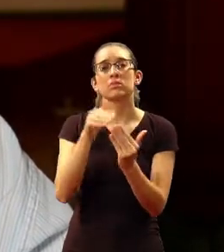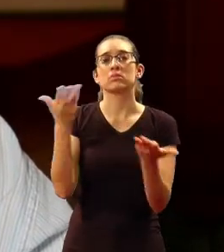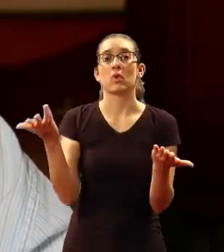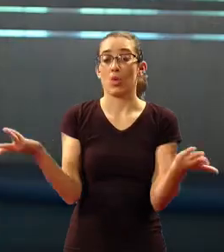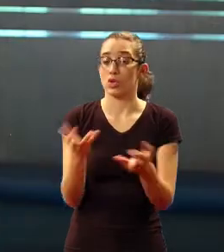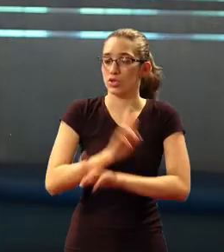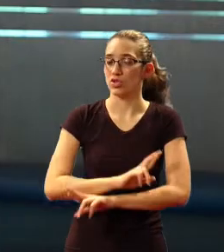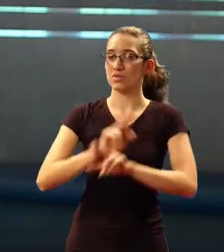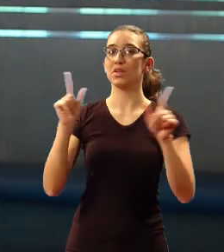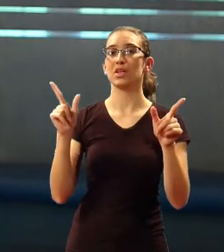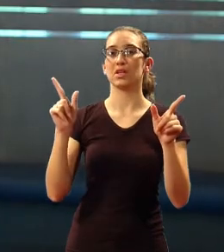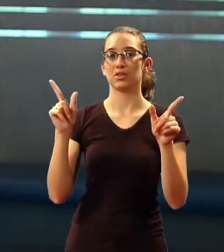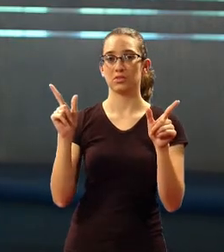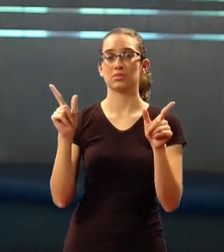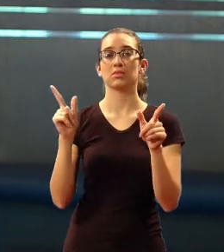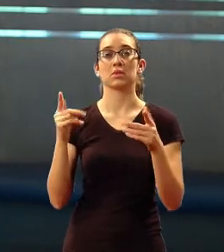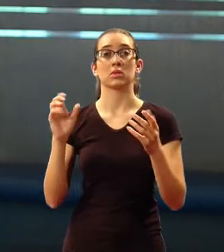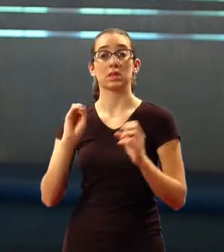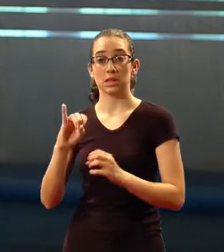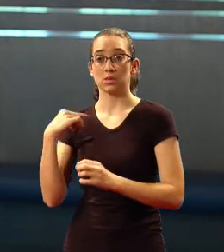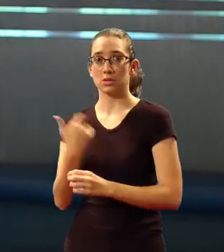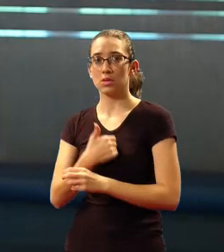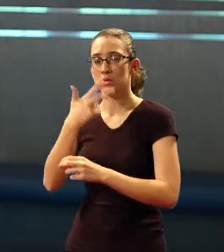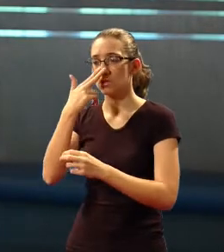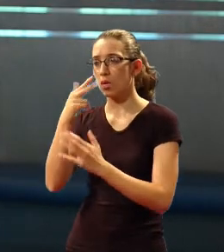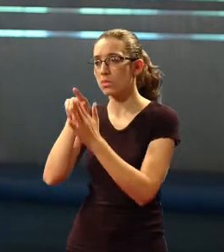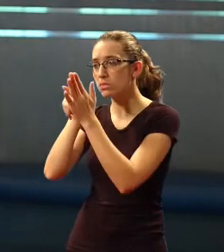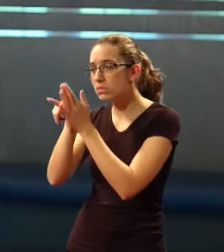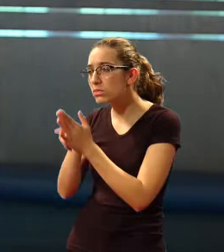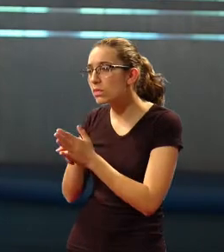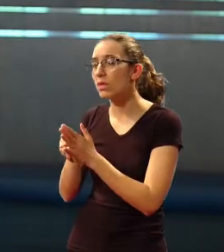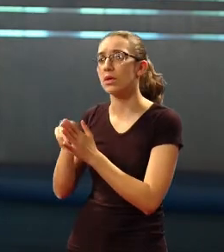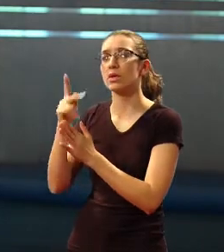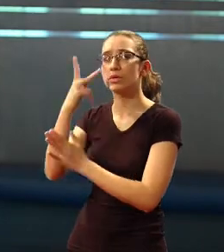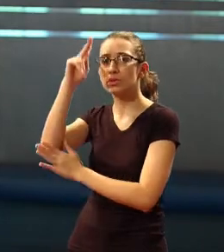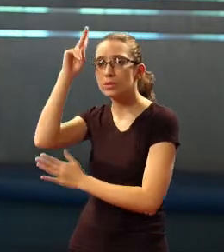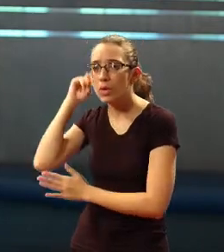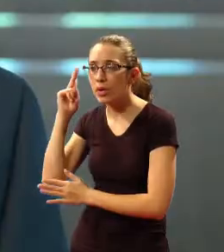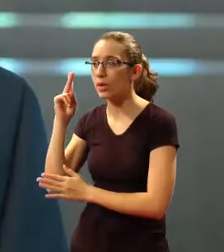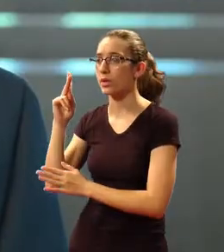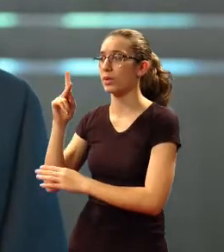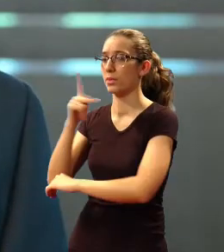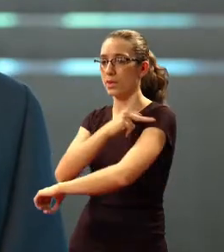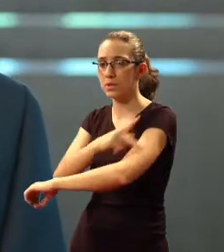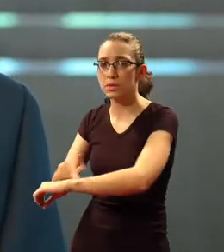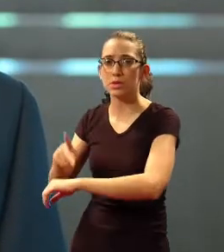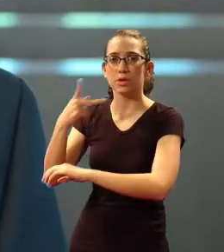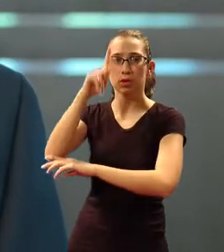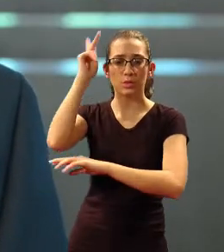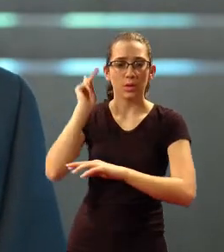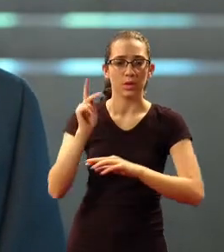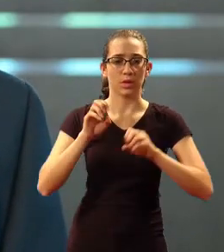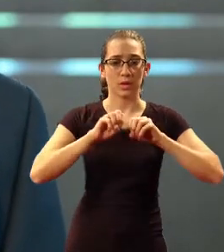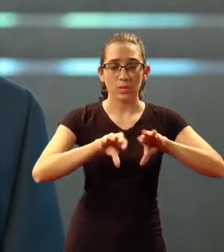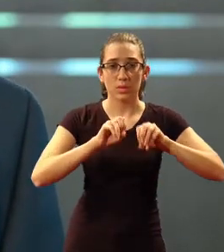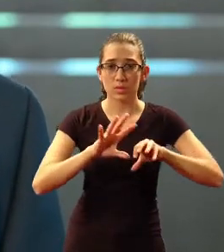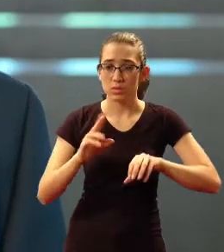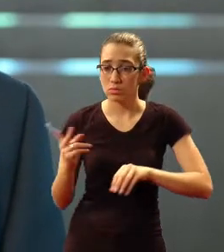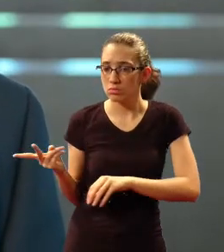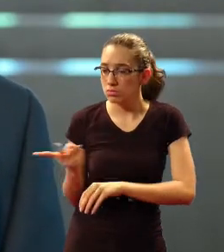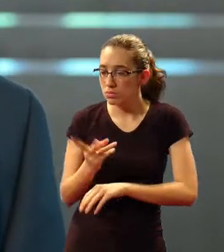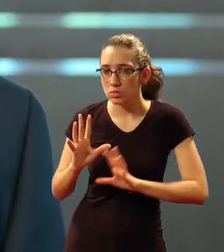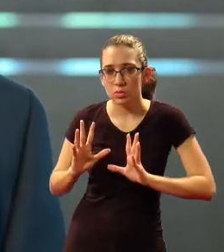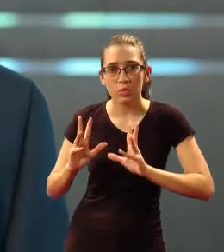certa forma. Se nós hoje examinamos as obras de história da educação, história da pedagogia, todas